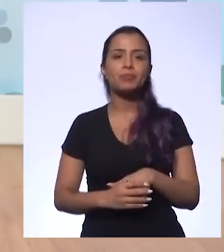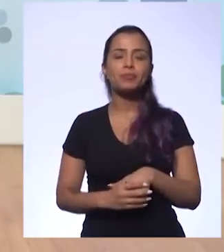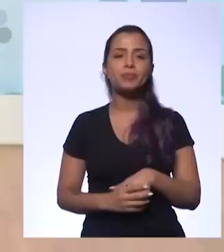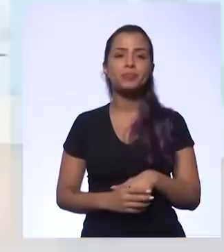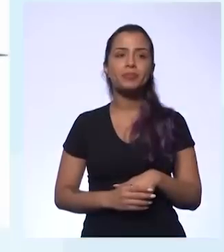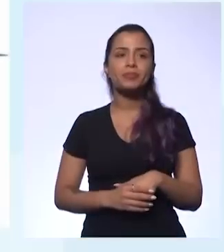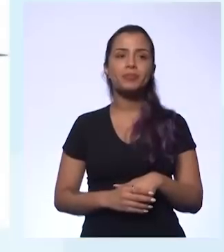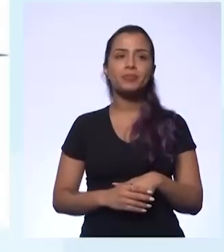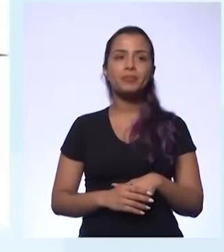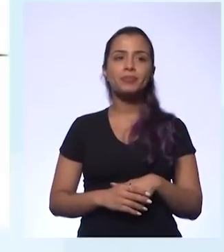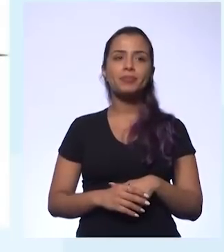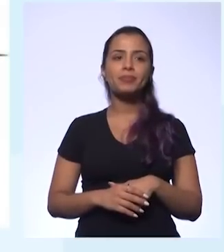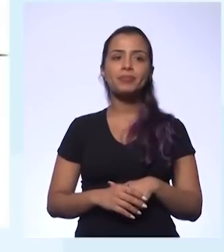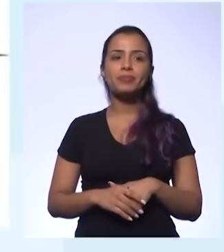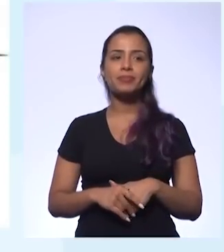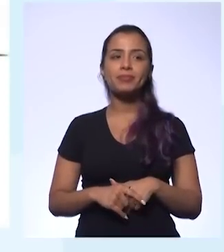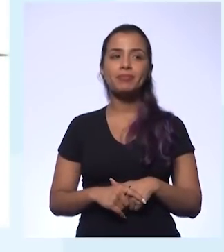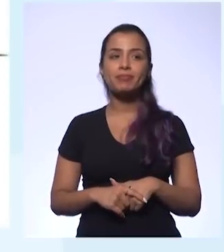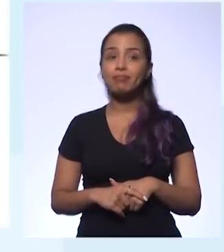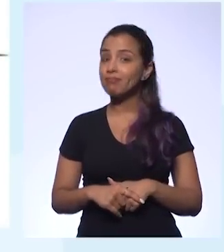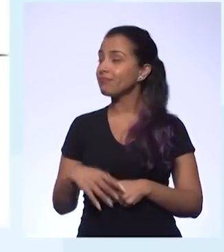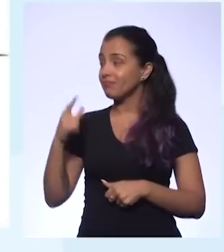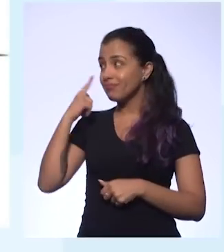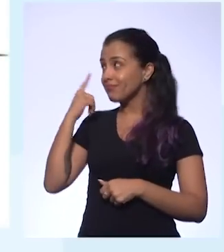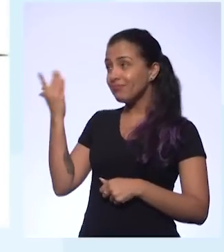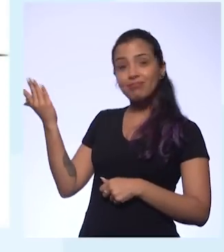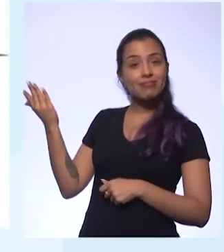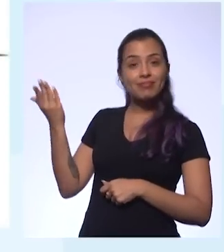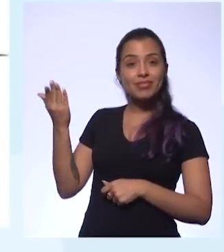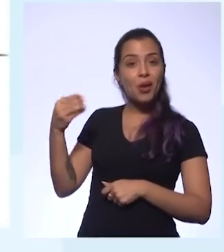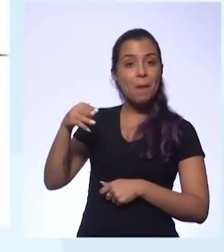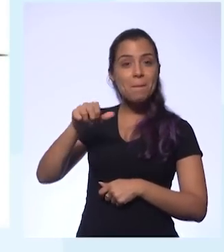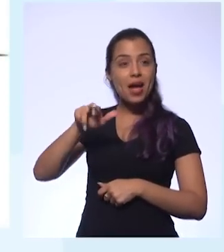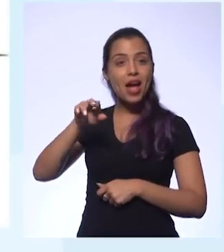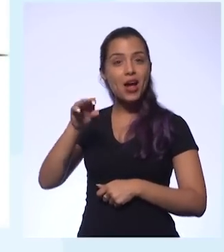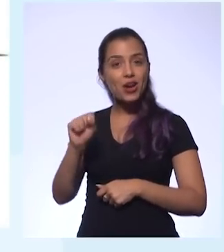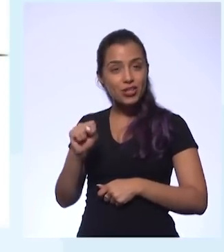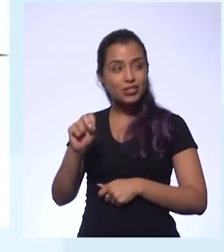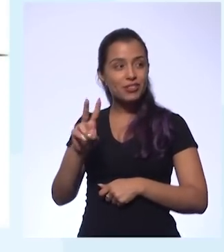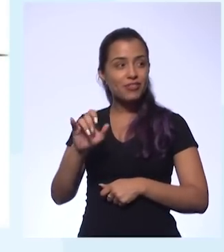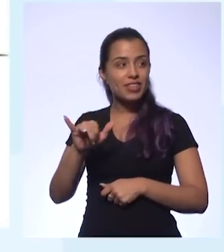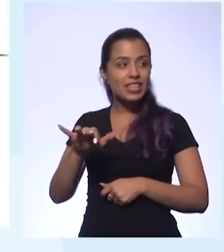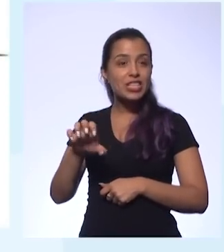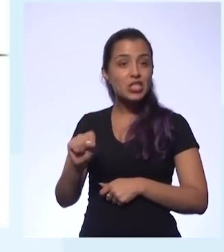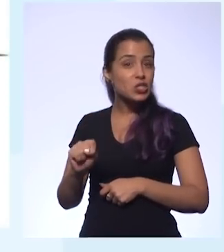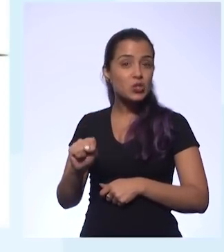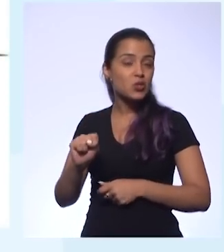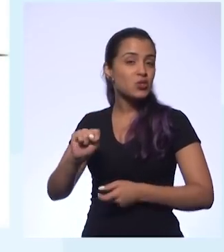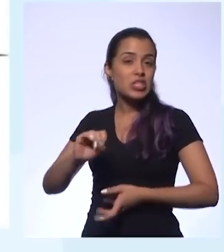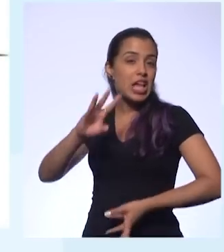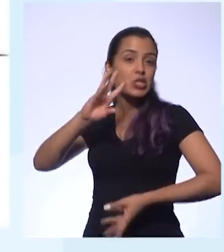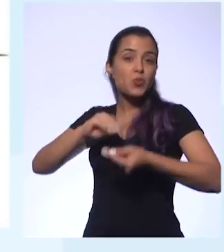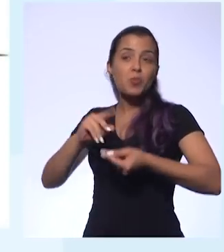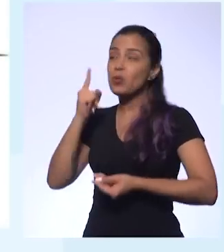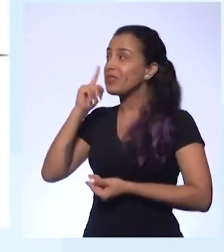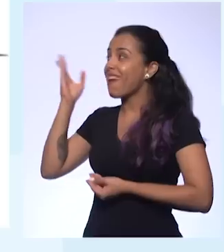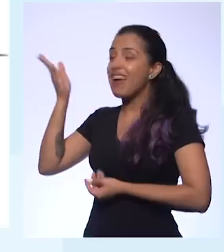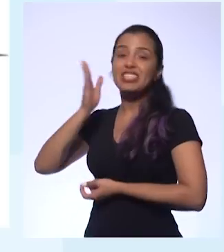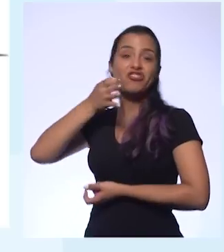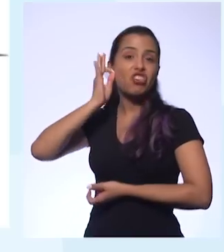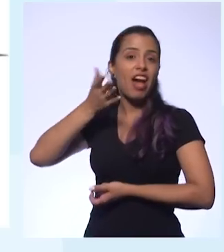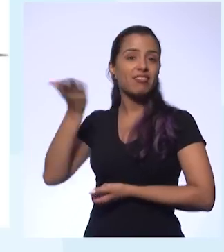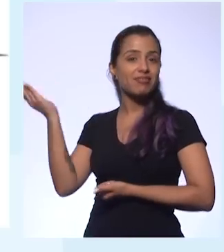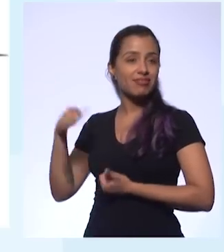Ai. É o que o Marcos Vinícius falou. Valeu, Marcos Vinícius. Sobe a tag dele. Sobe, sobe, galera. Ai, ixi, aí